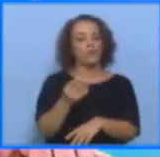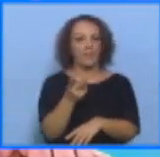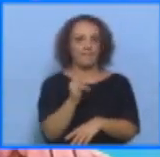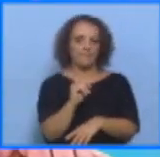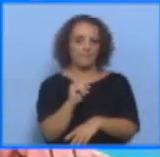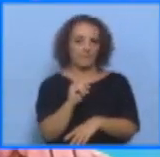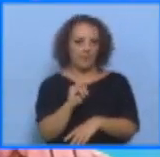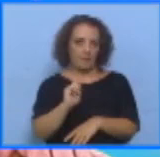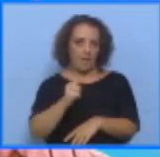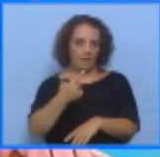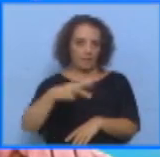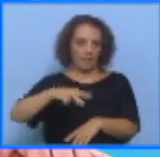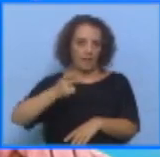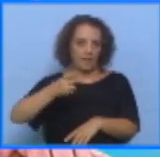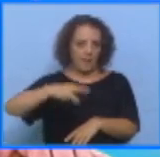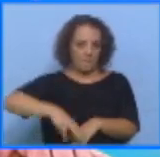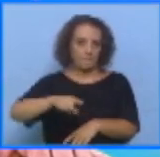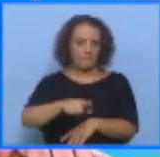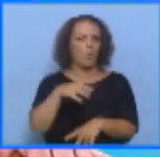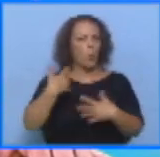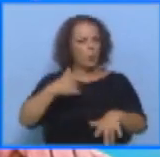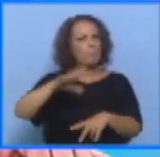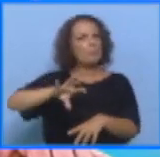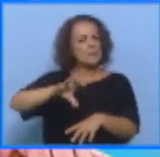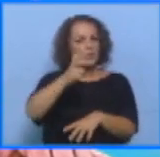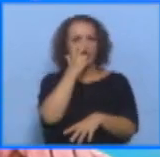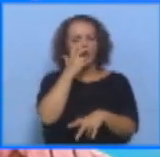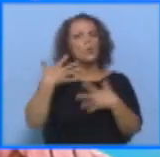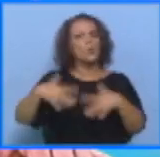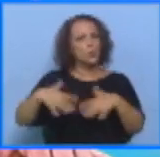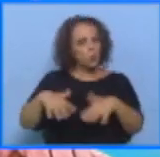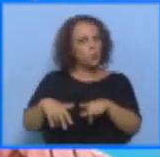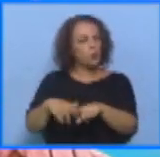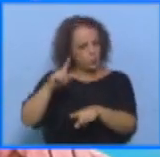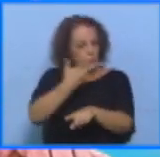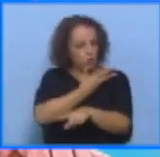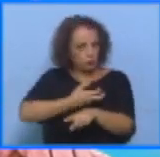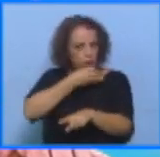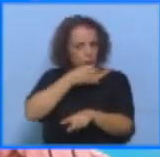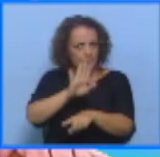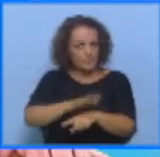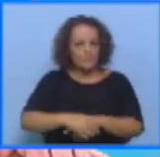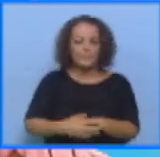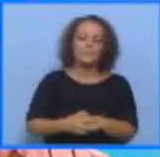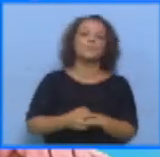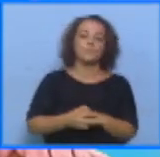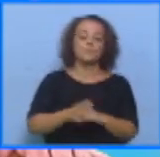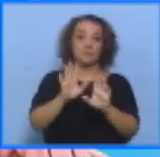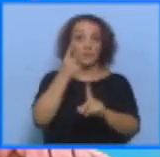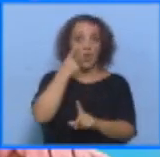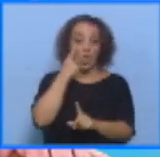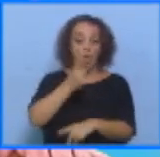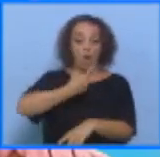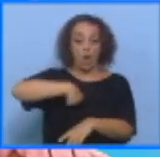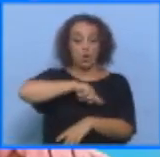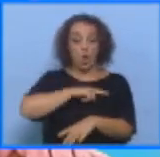que é um país, aliás, curiosíssimo, também já se poderá falar um pouco disso, se for o caso disso. Repare, a nossa província